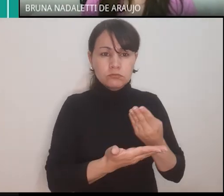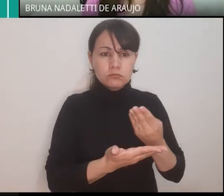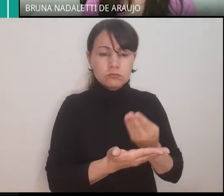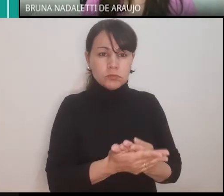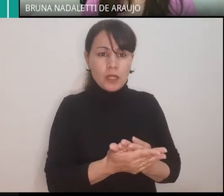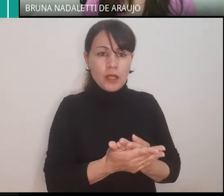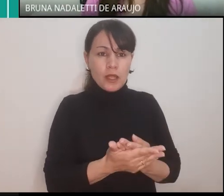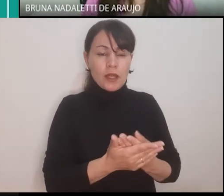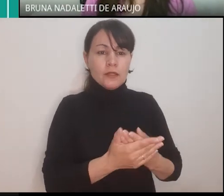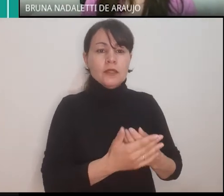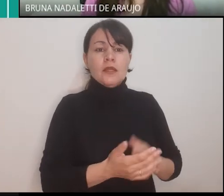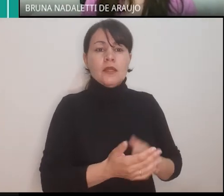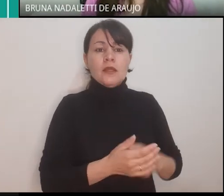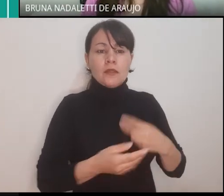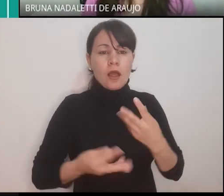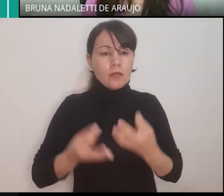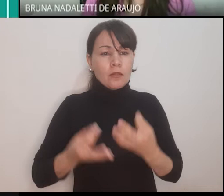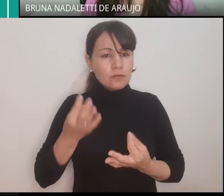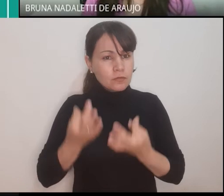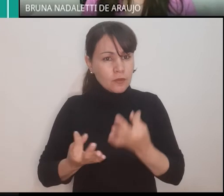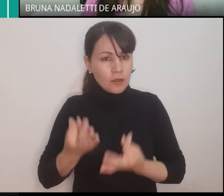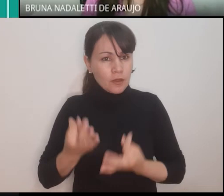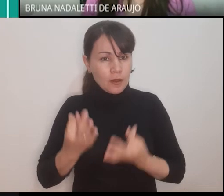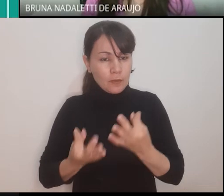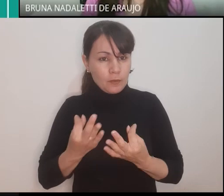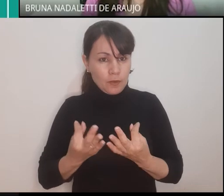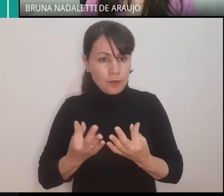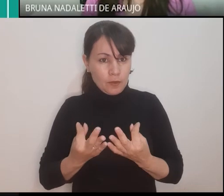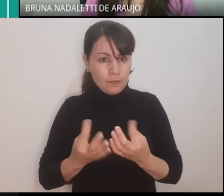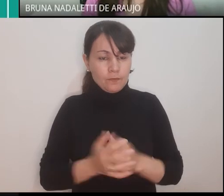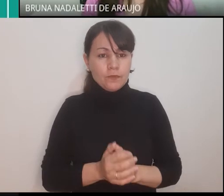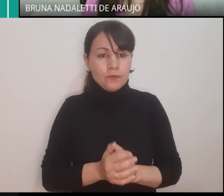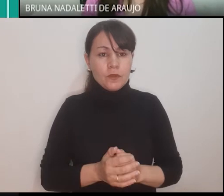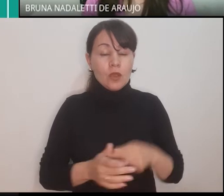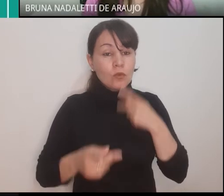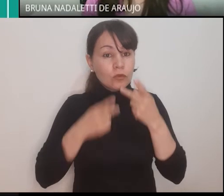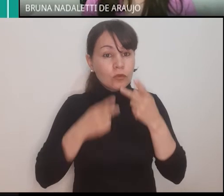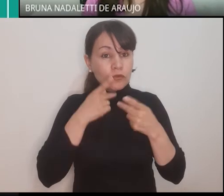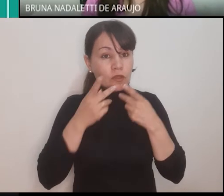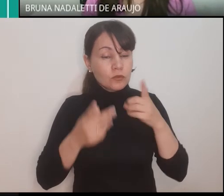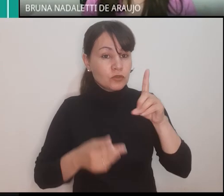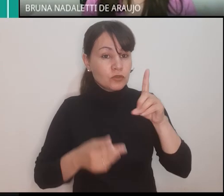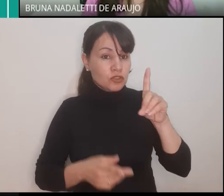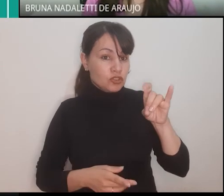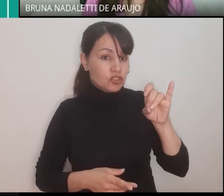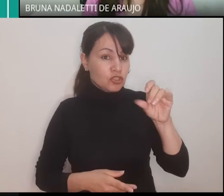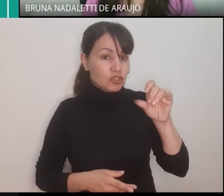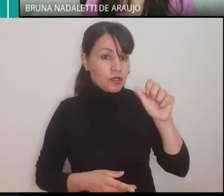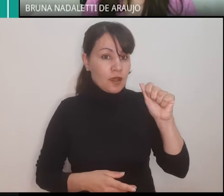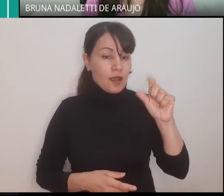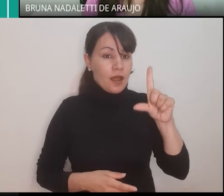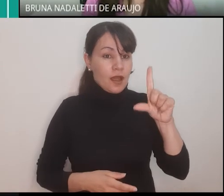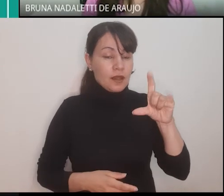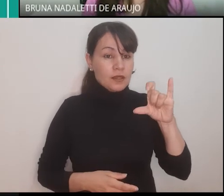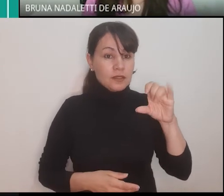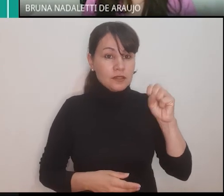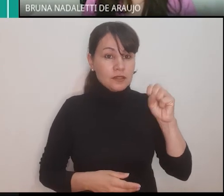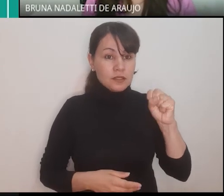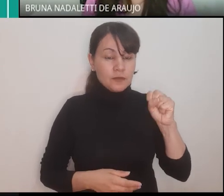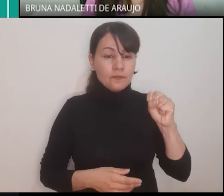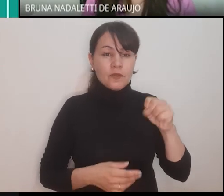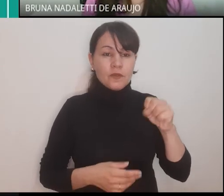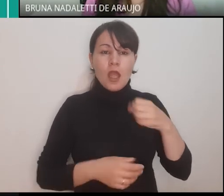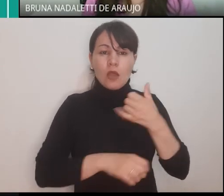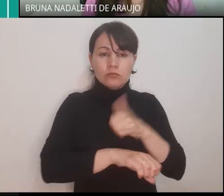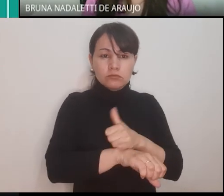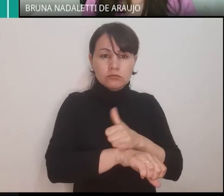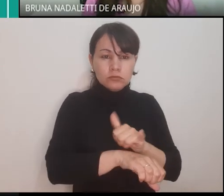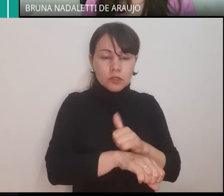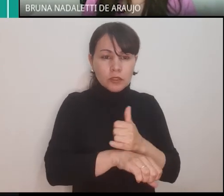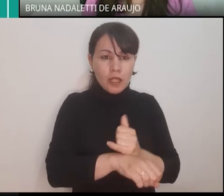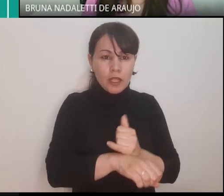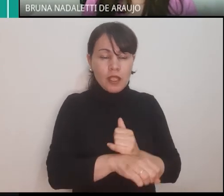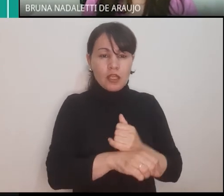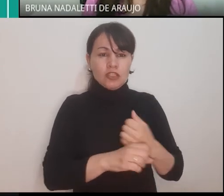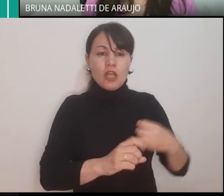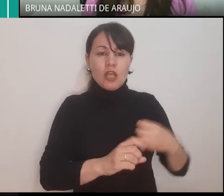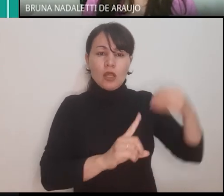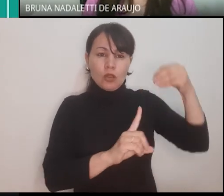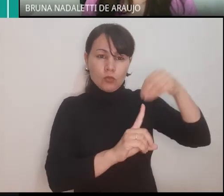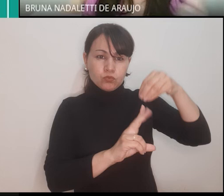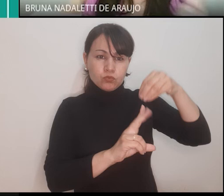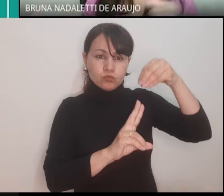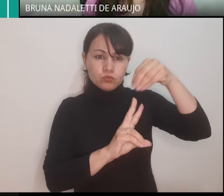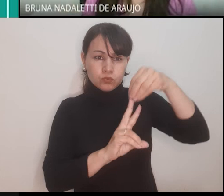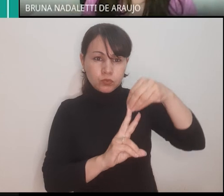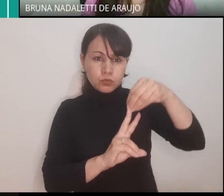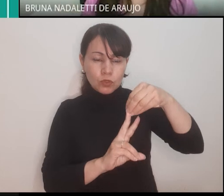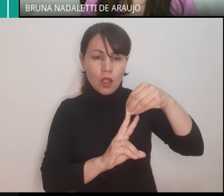em questão. Quando falamos de diálise peritoneal, estamos falando de uma técnica de substituição da função renal